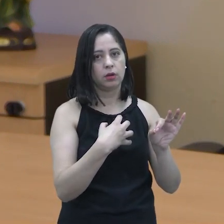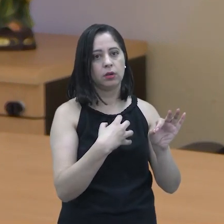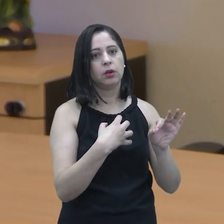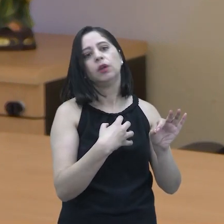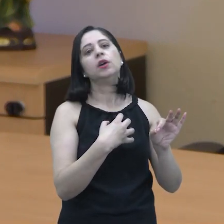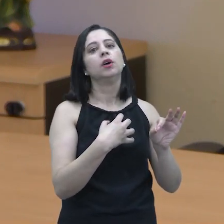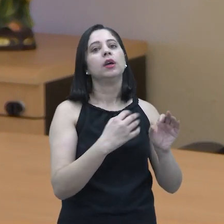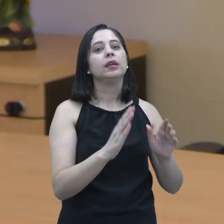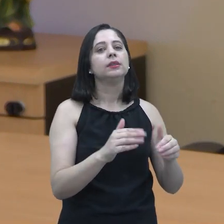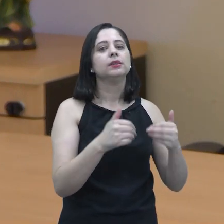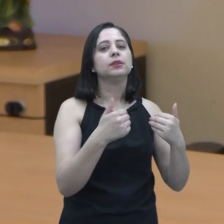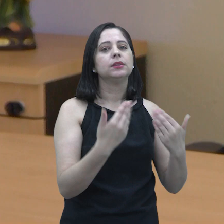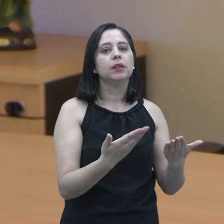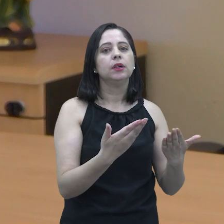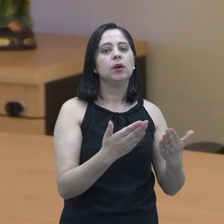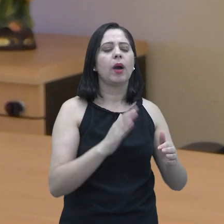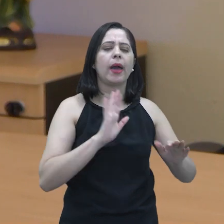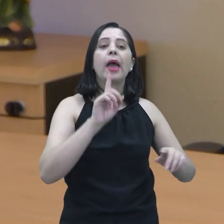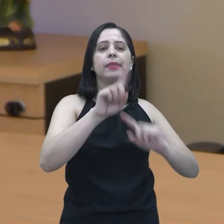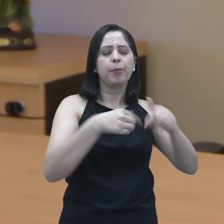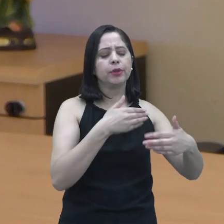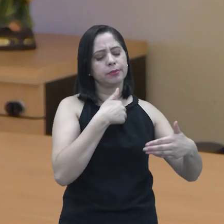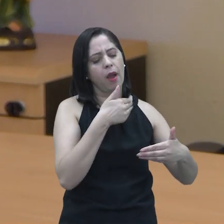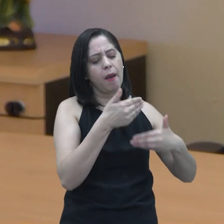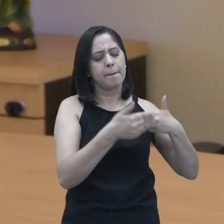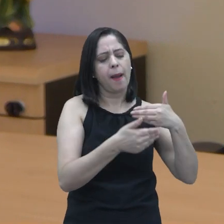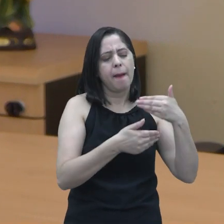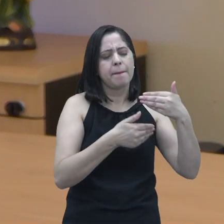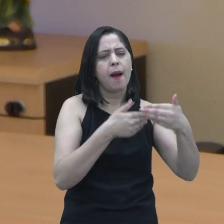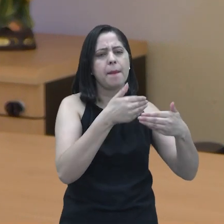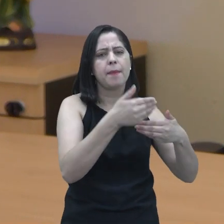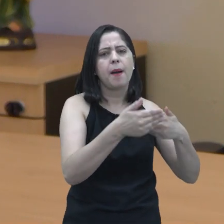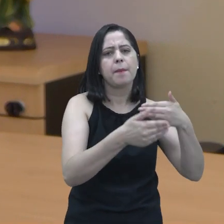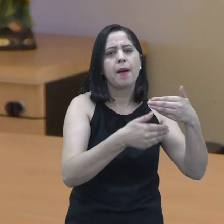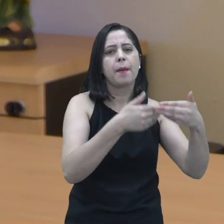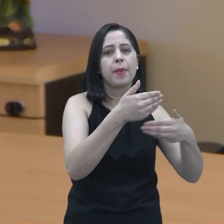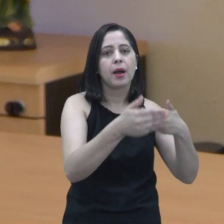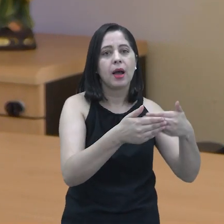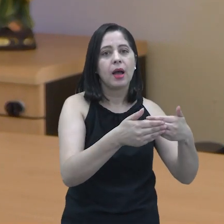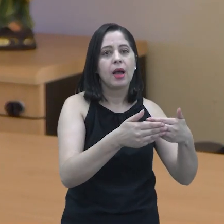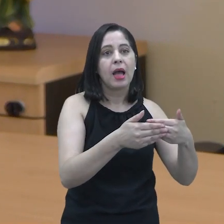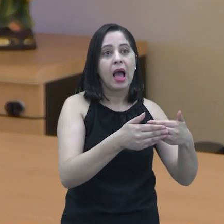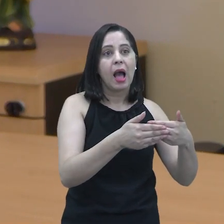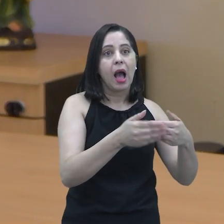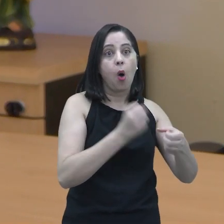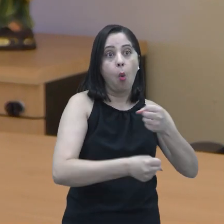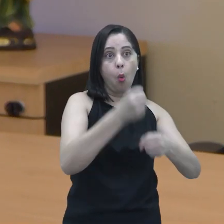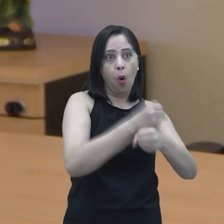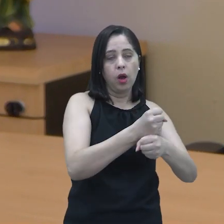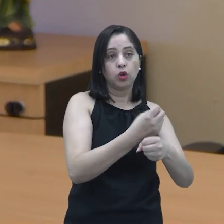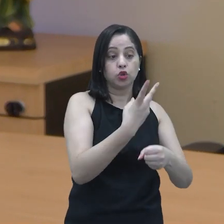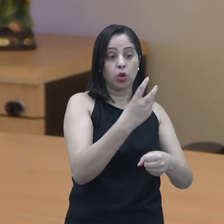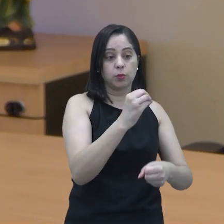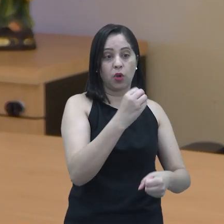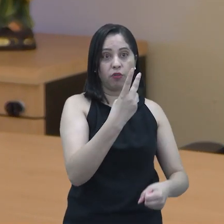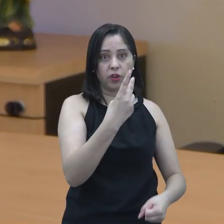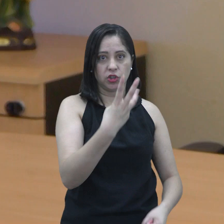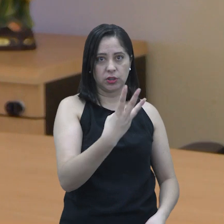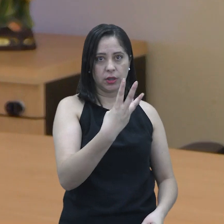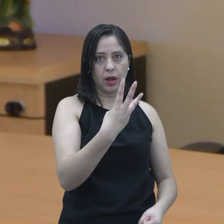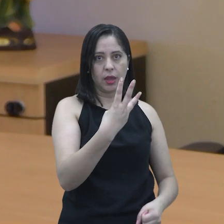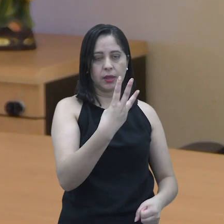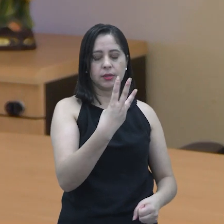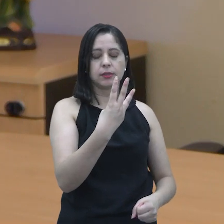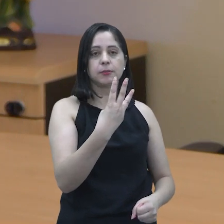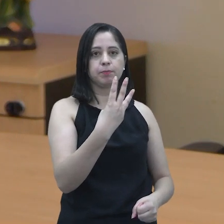e veio caminhando esse processo por esses anos todos, até o ano passado chegar a